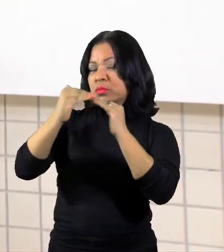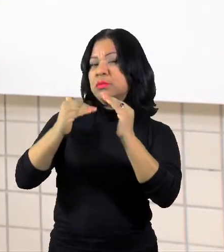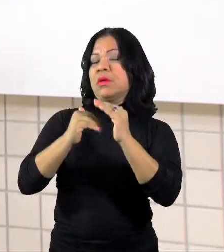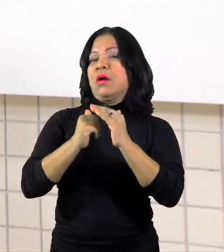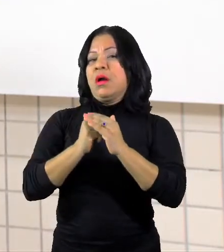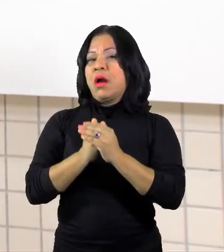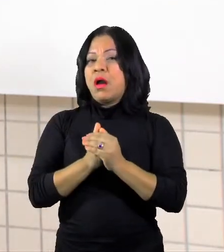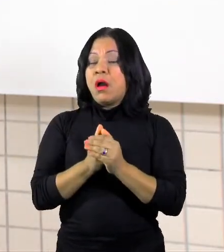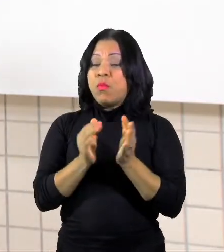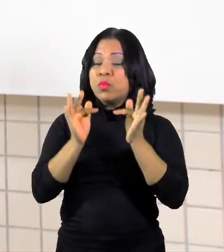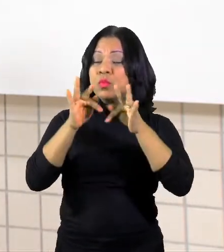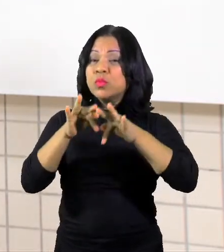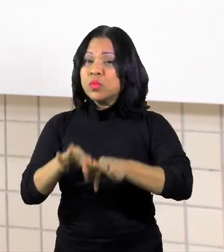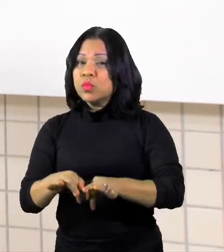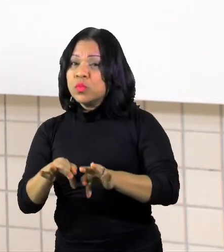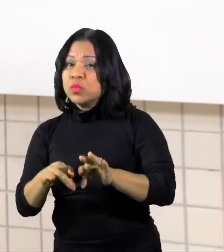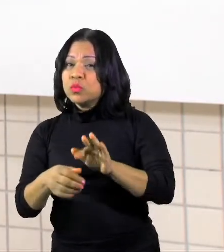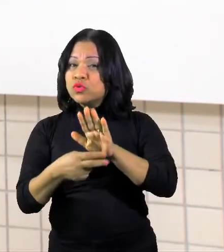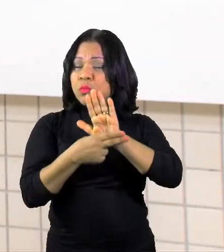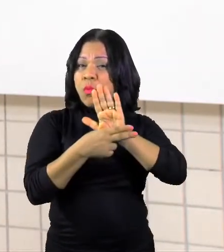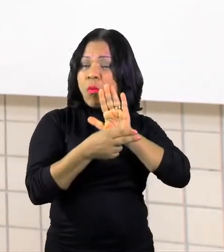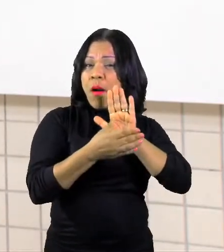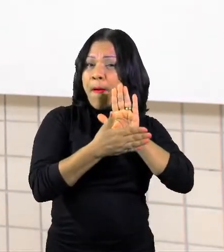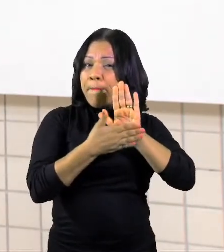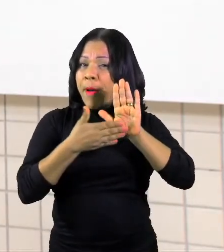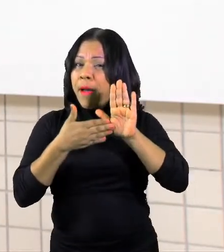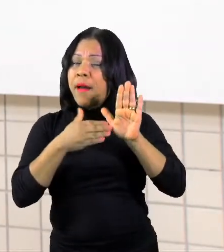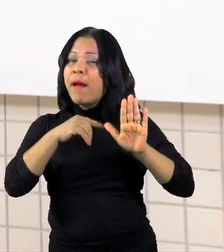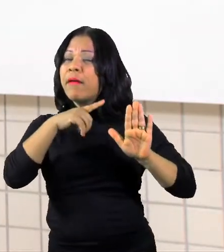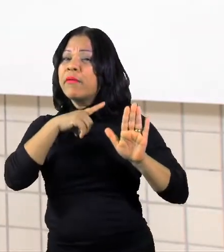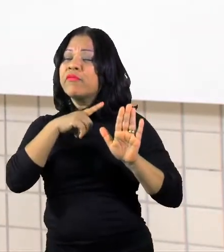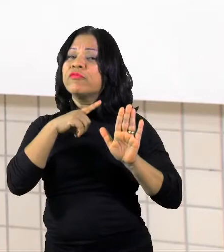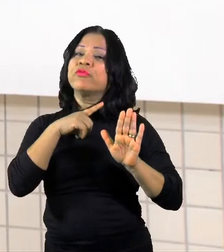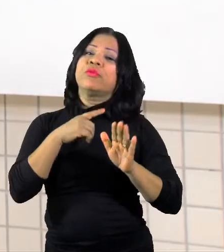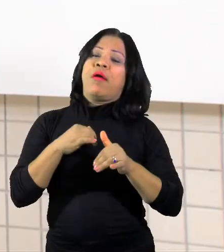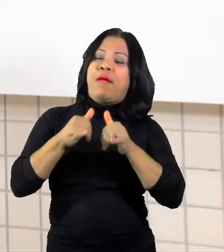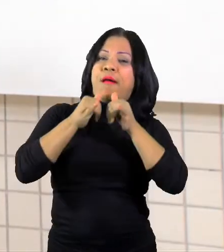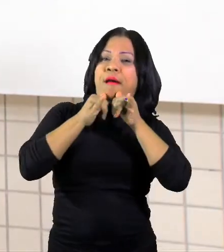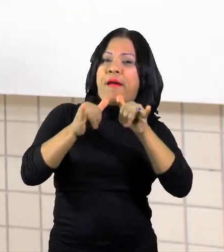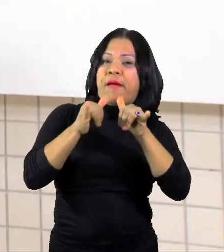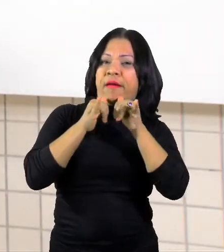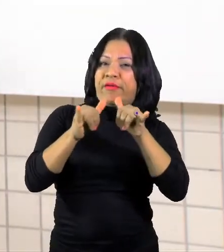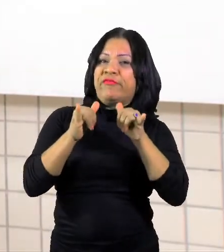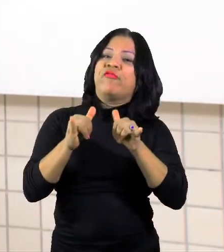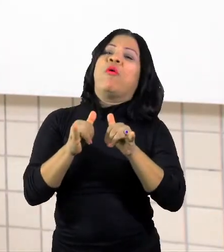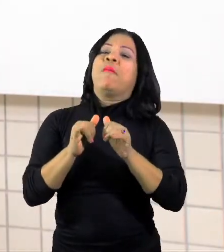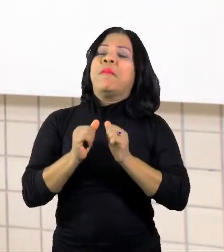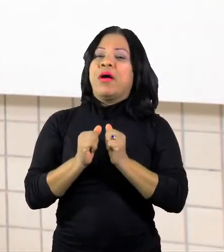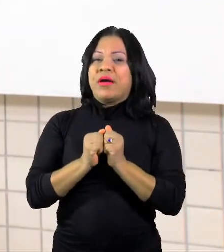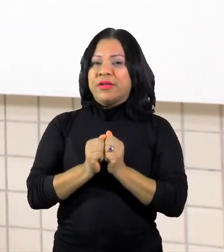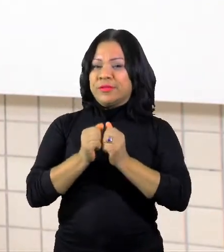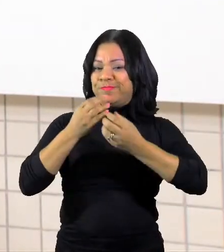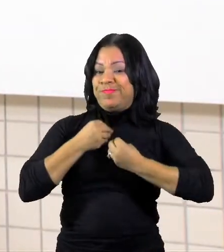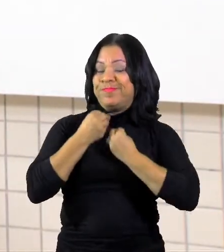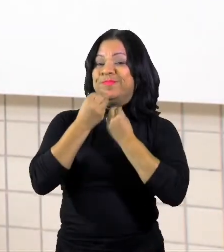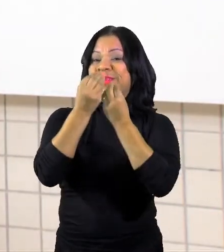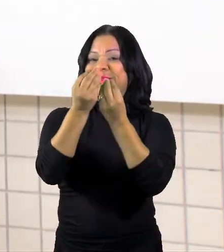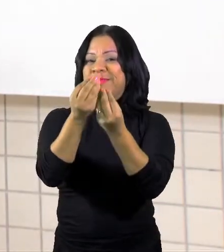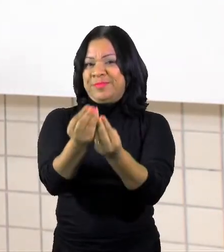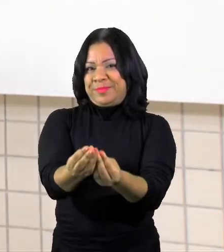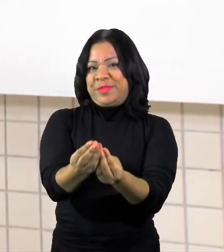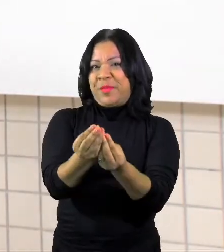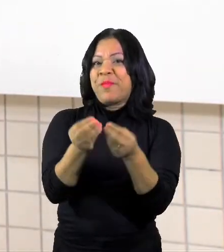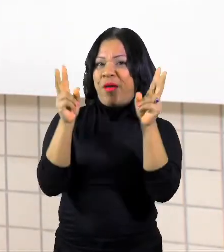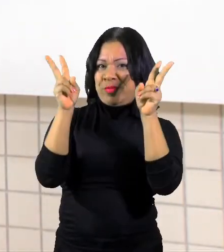e no último parágrafo já conclui logo ali as informações que têm que ser passadas sobre o